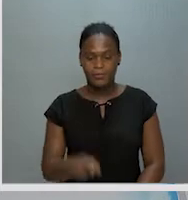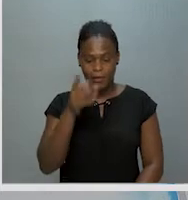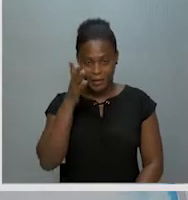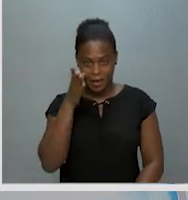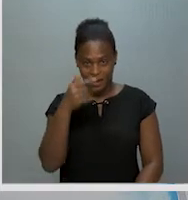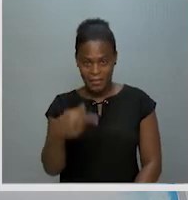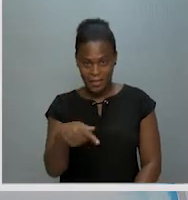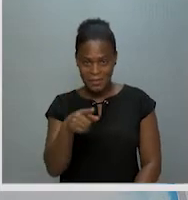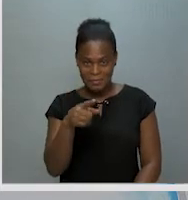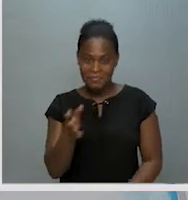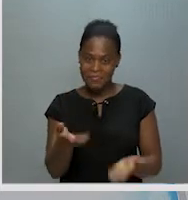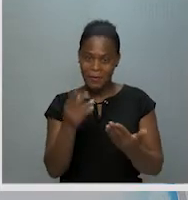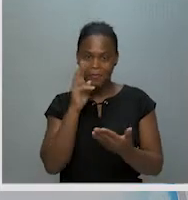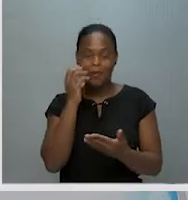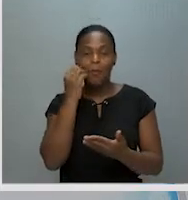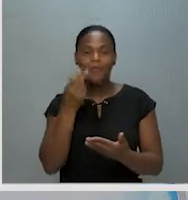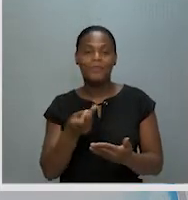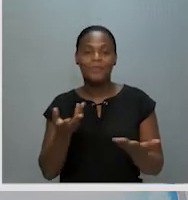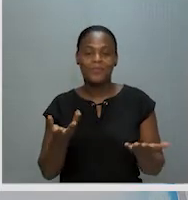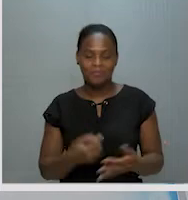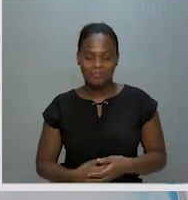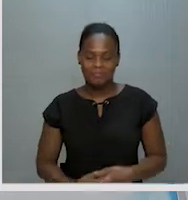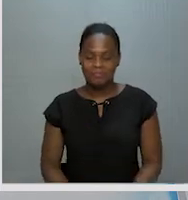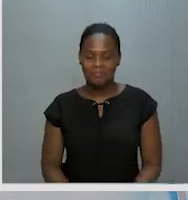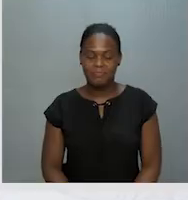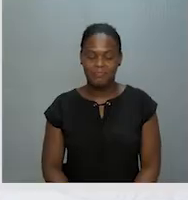Estão atentos? Então, vamos ver como é que fica.